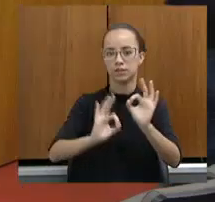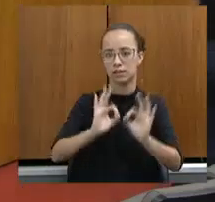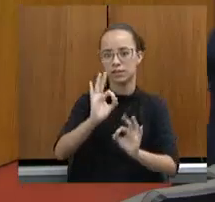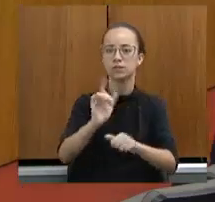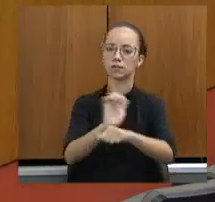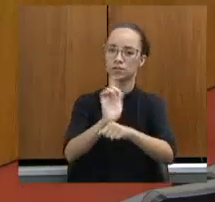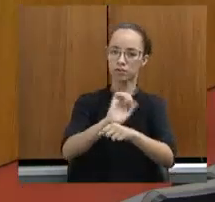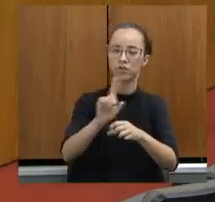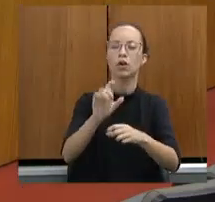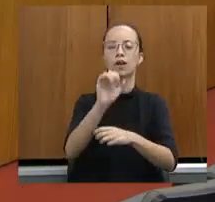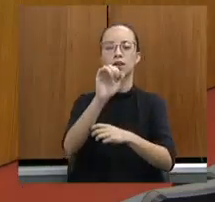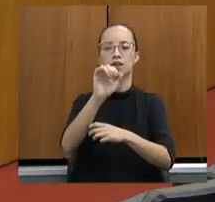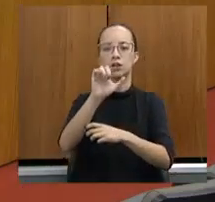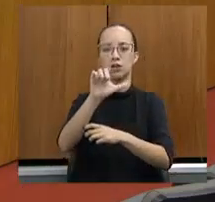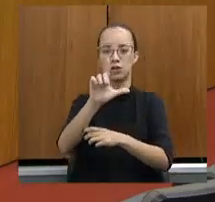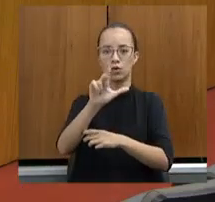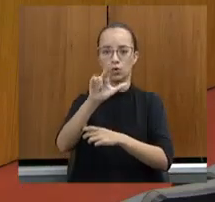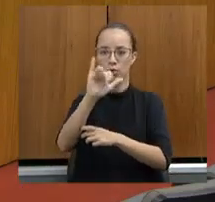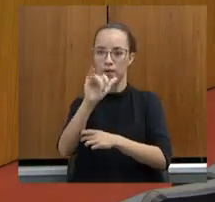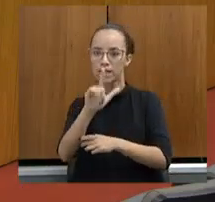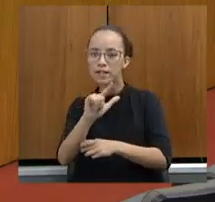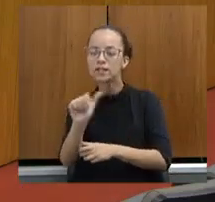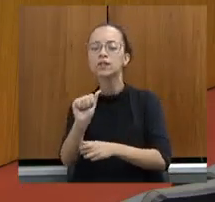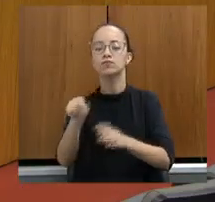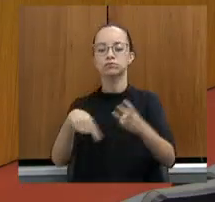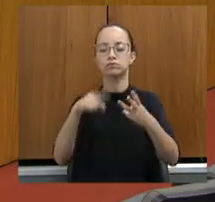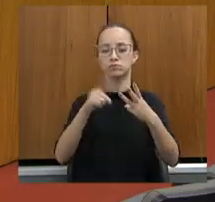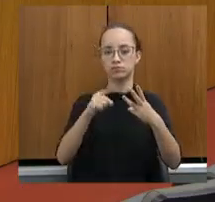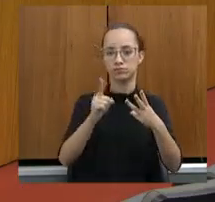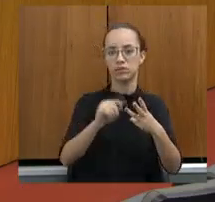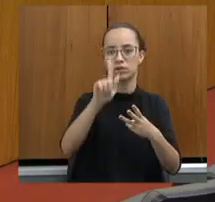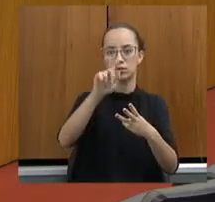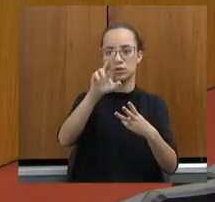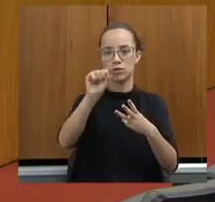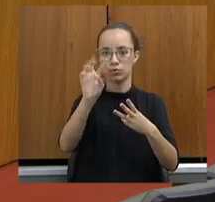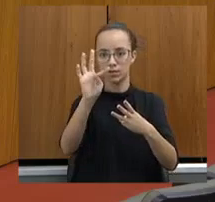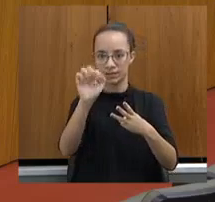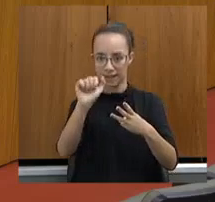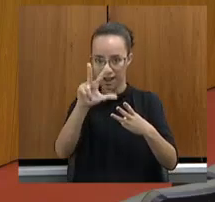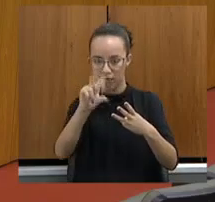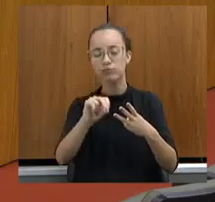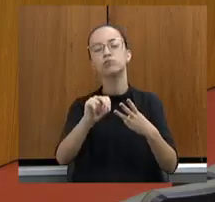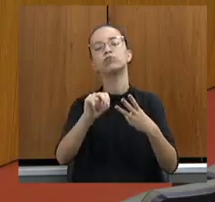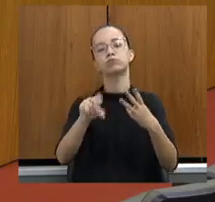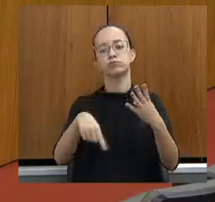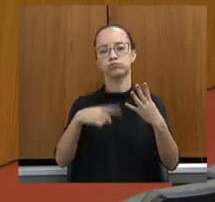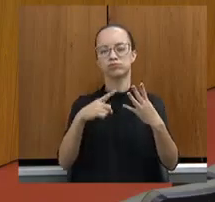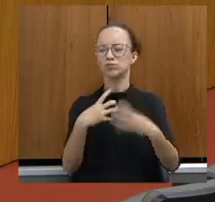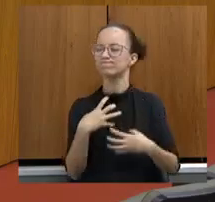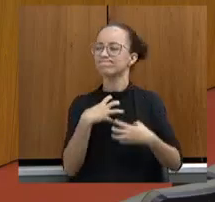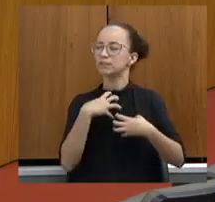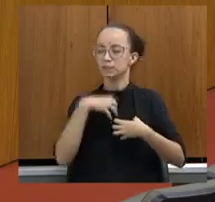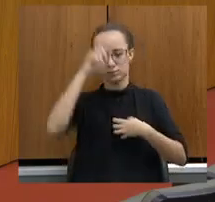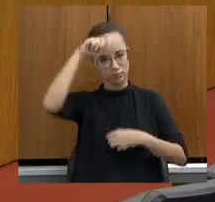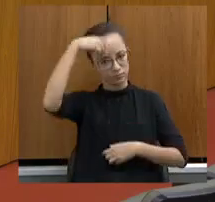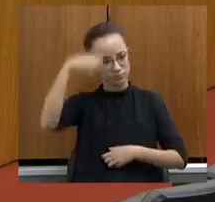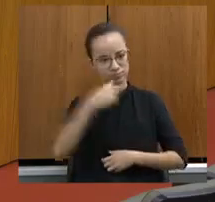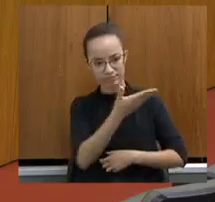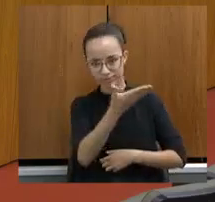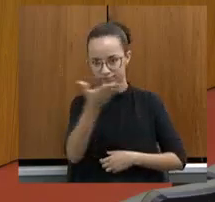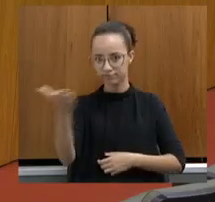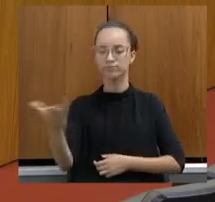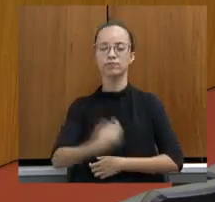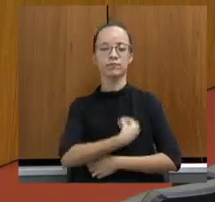e gestão Luiza Barreto secretário de fazenda Gustavo Barbosa sentimos muito honrado com a presença